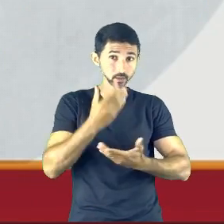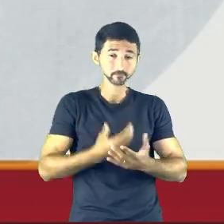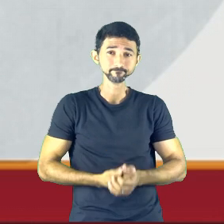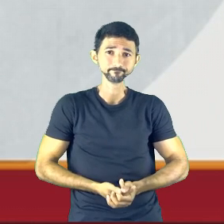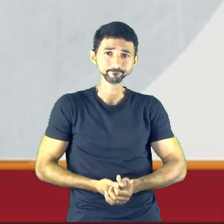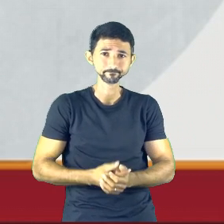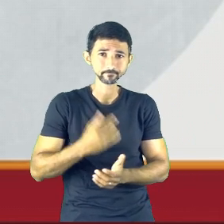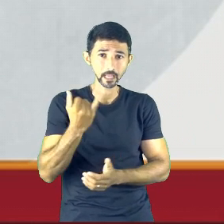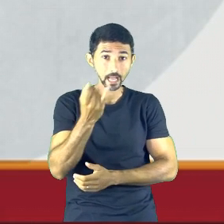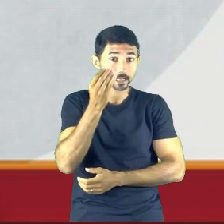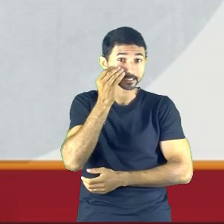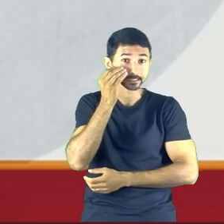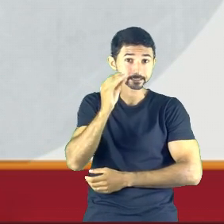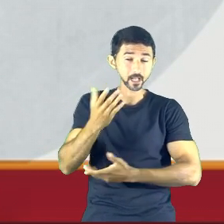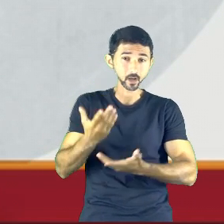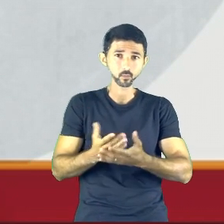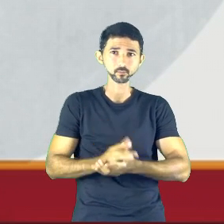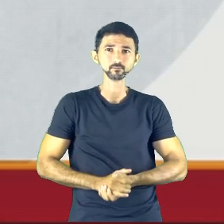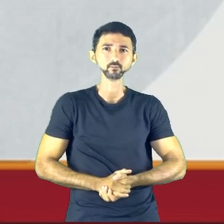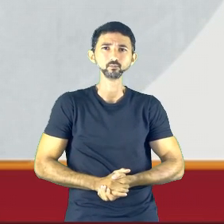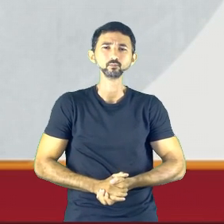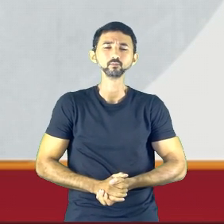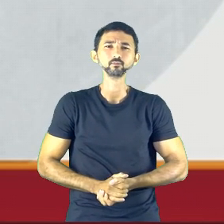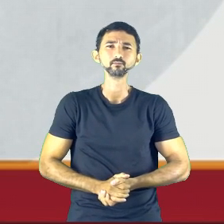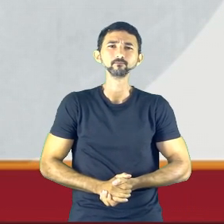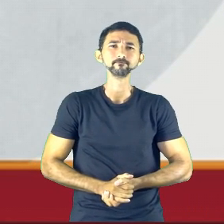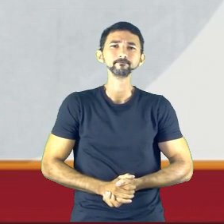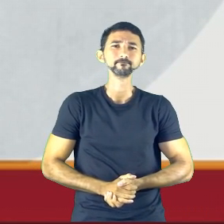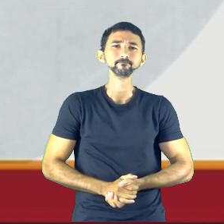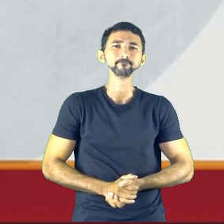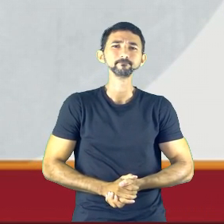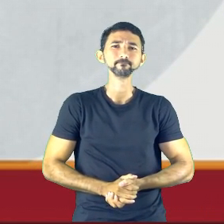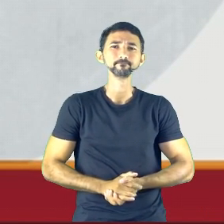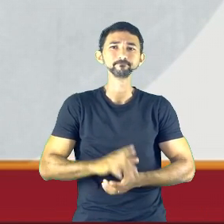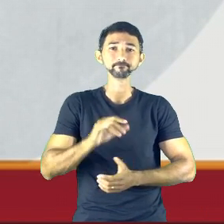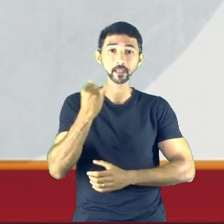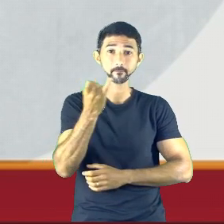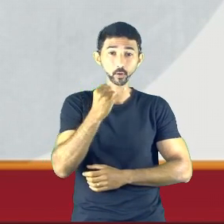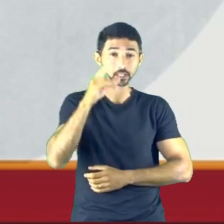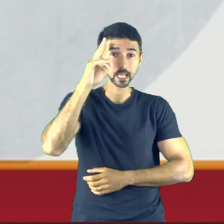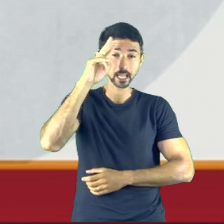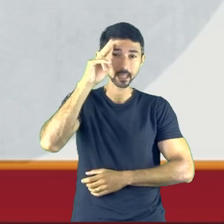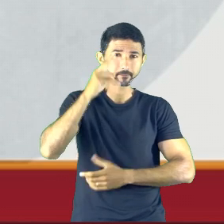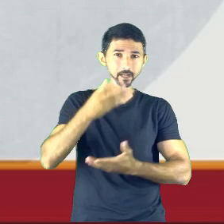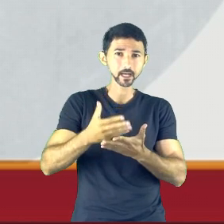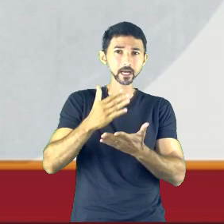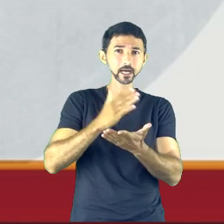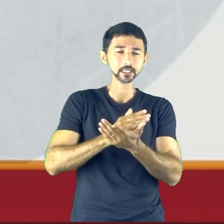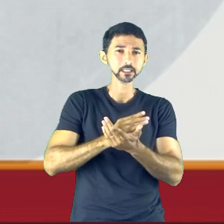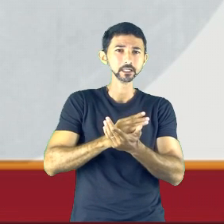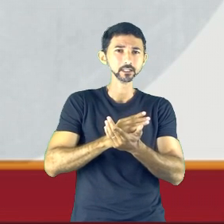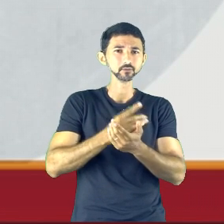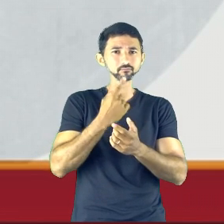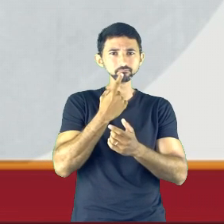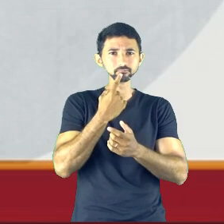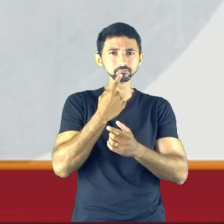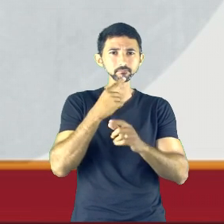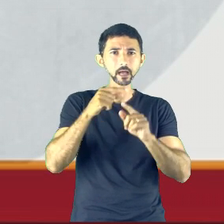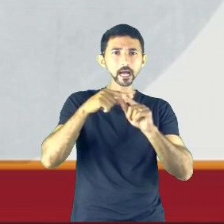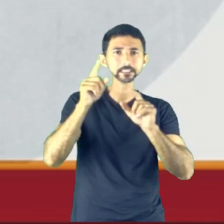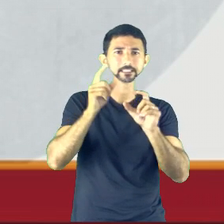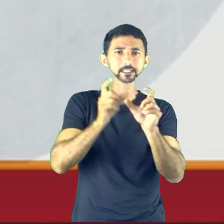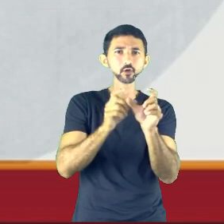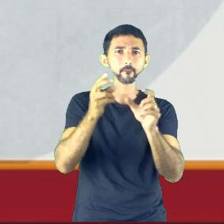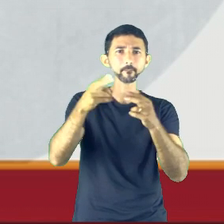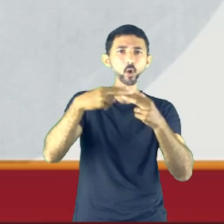Galerinha, agora chegou a hora de vocês ficarem ligadinhos na parada do sucesso. Prestem atenção. É importante lembrar, antes de mais